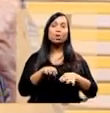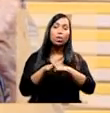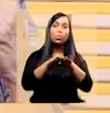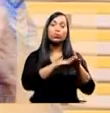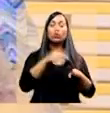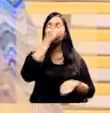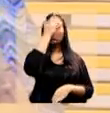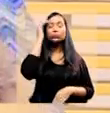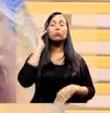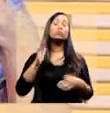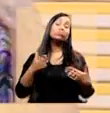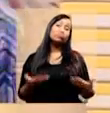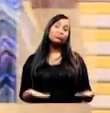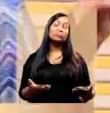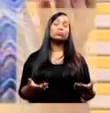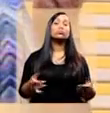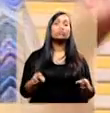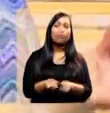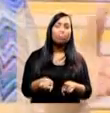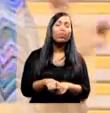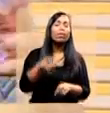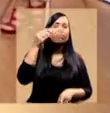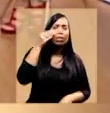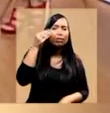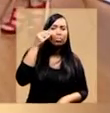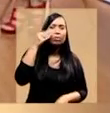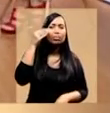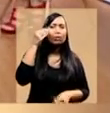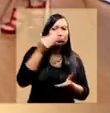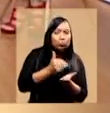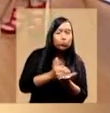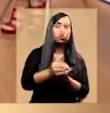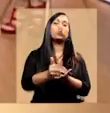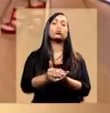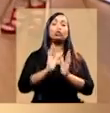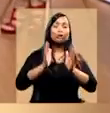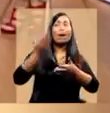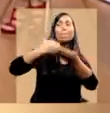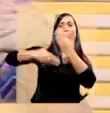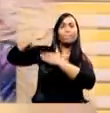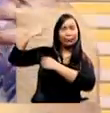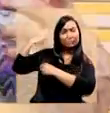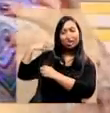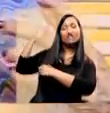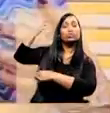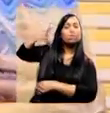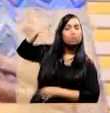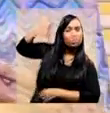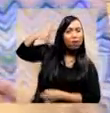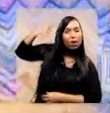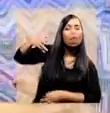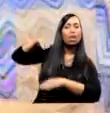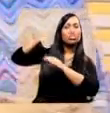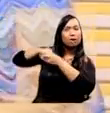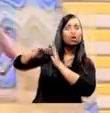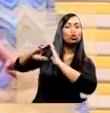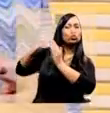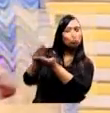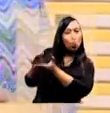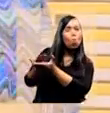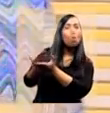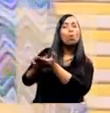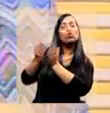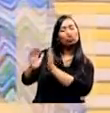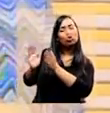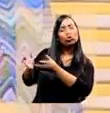igualdade de gênero, né? E tentando introduzir, já fizemos lá atrás essas palestras em escolas,